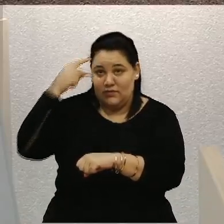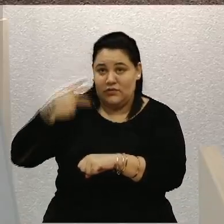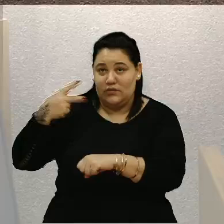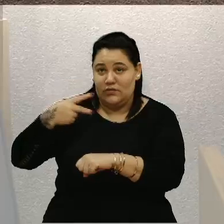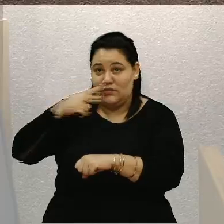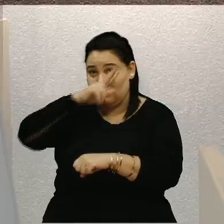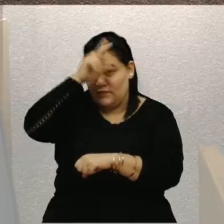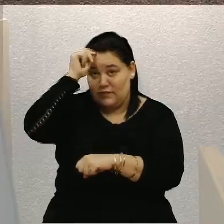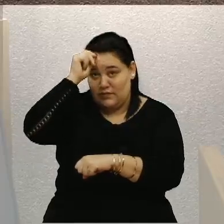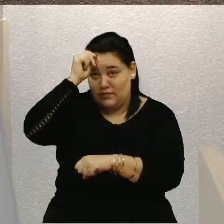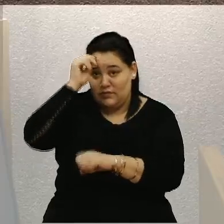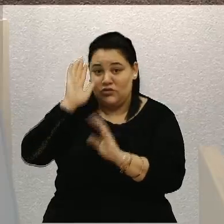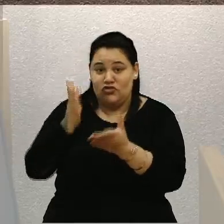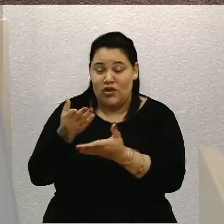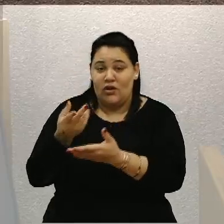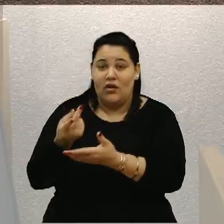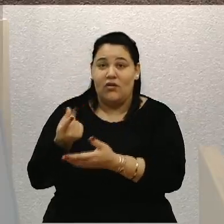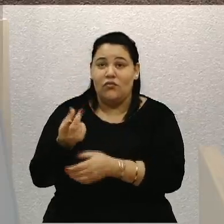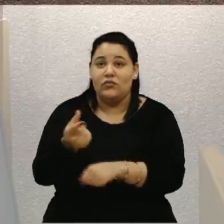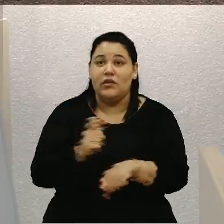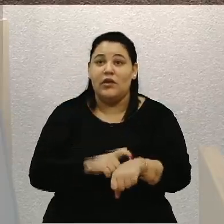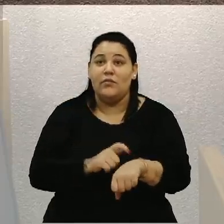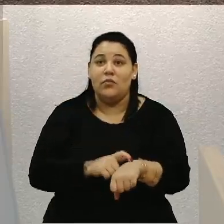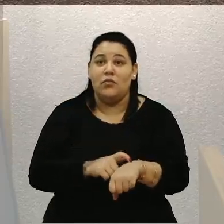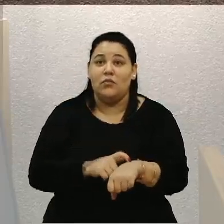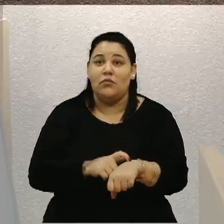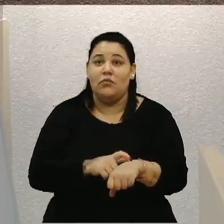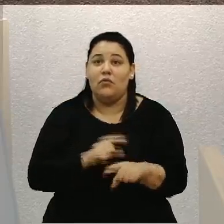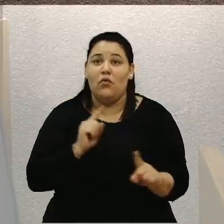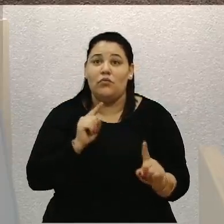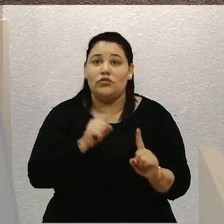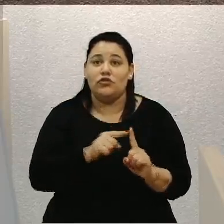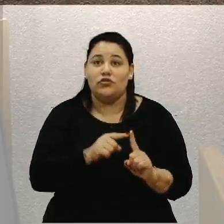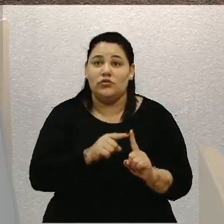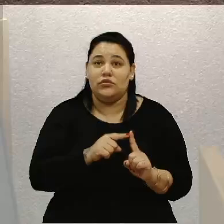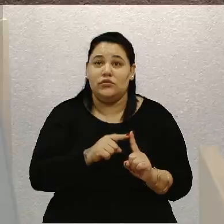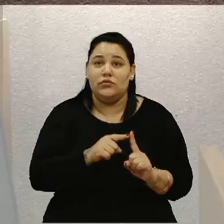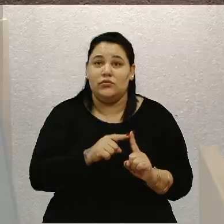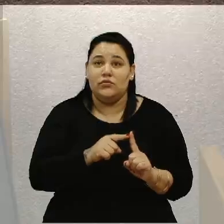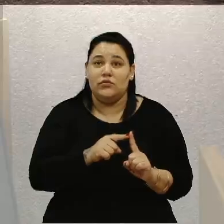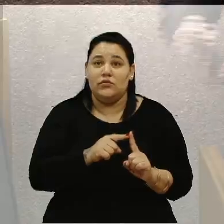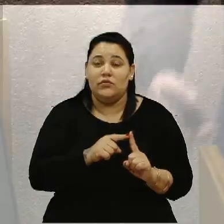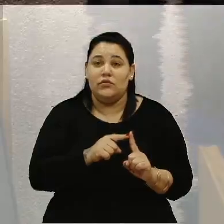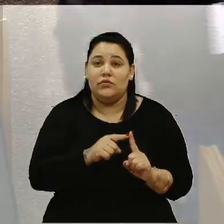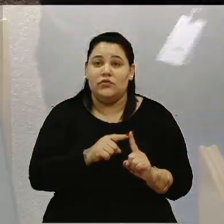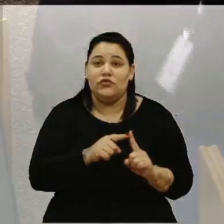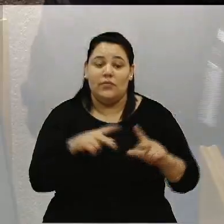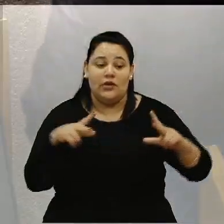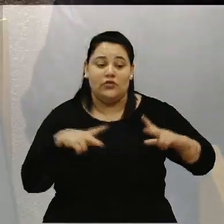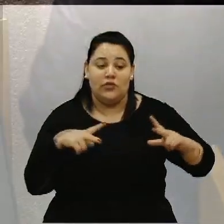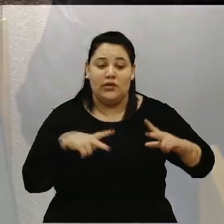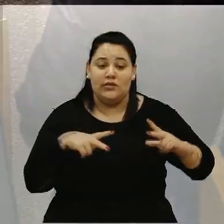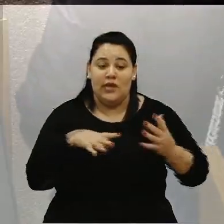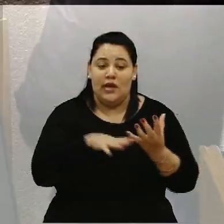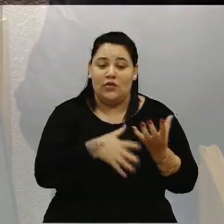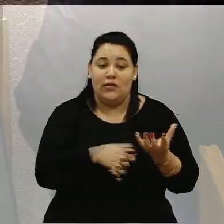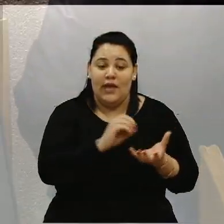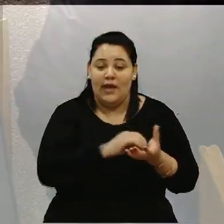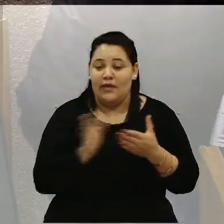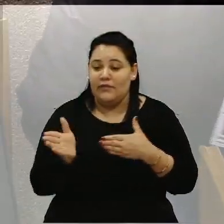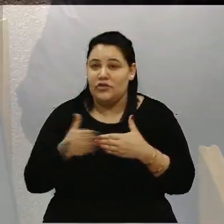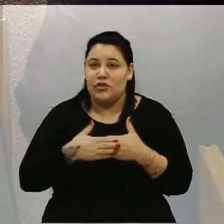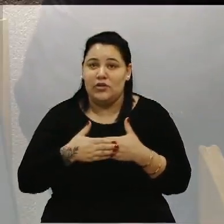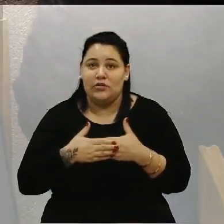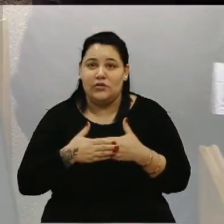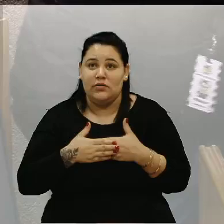que vêm há algum tempo com a intenção de talvez desestruturar a Codeca, de privatizar a Codeca, de fechar a Codeca. E quando uma